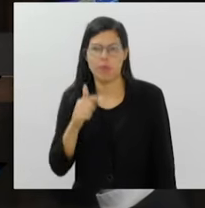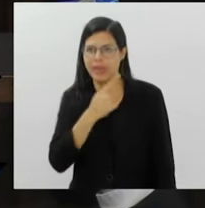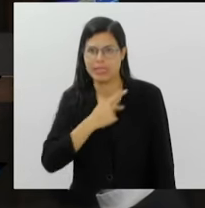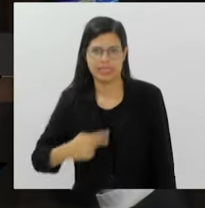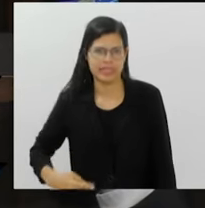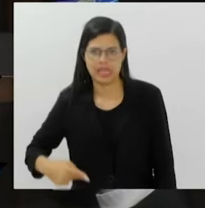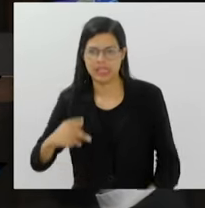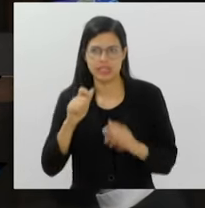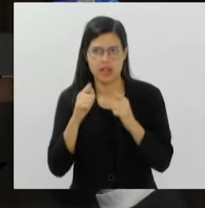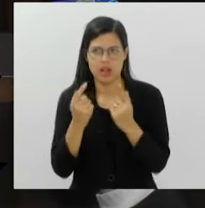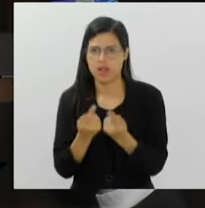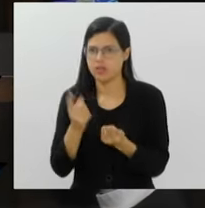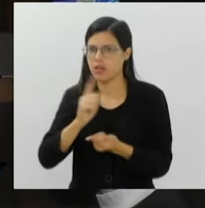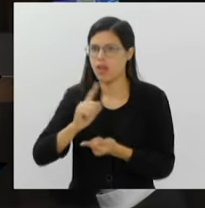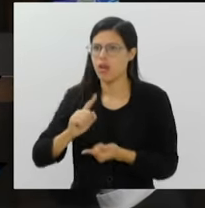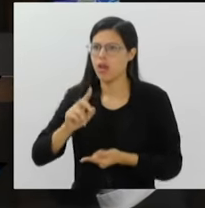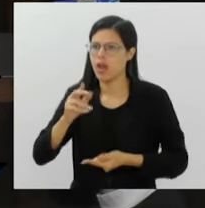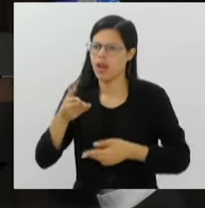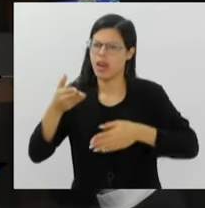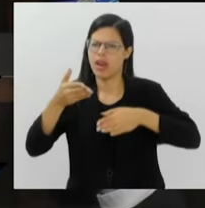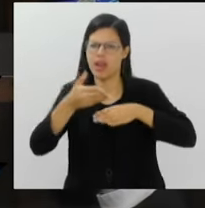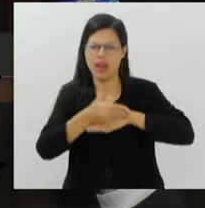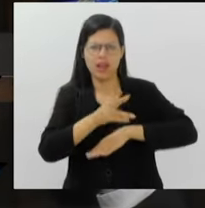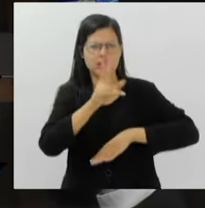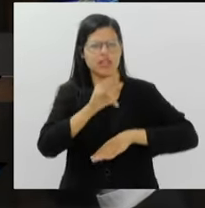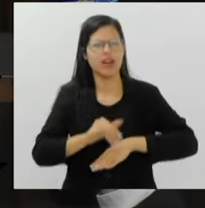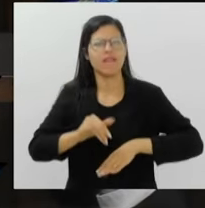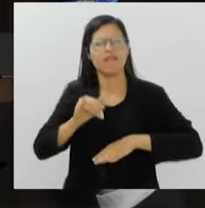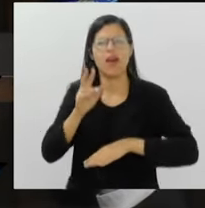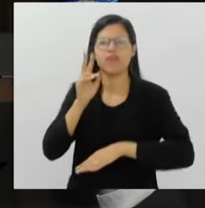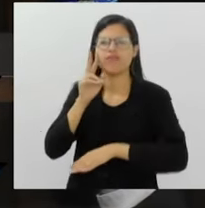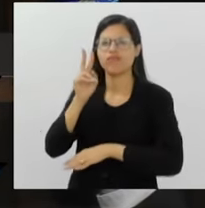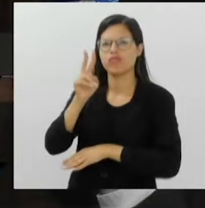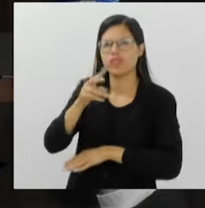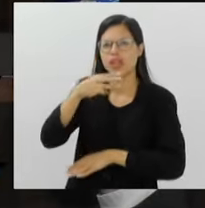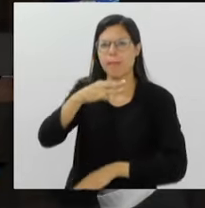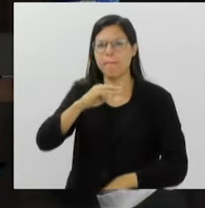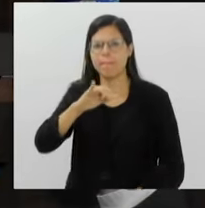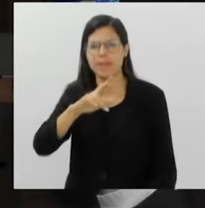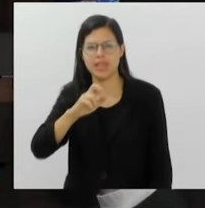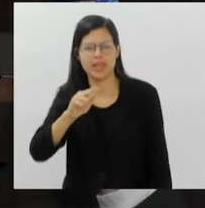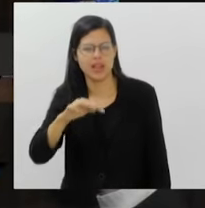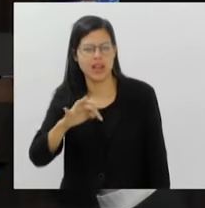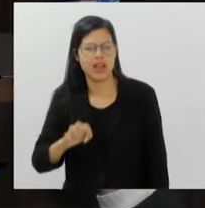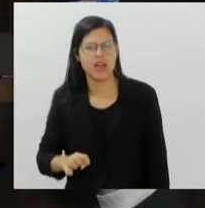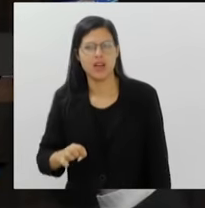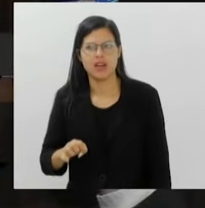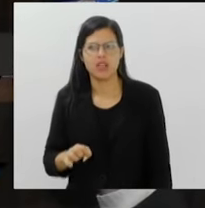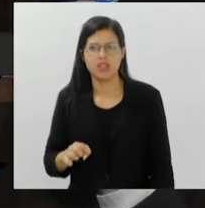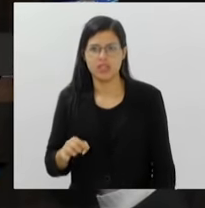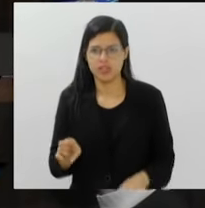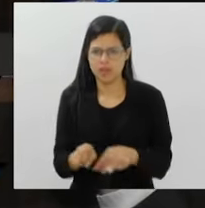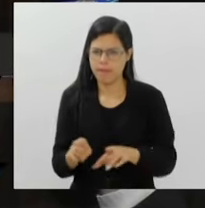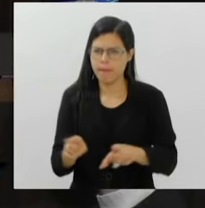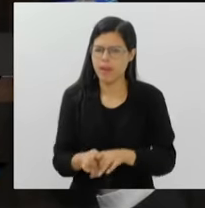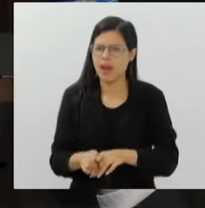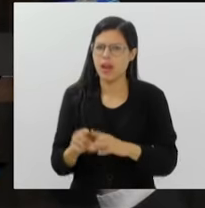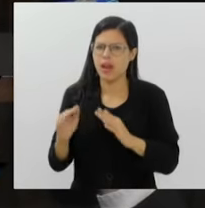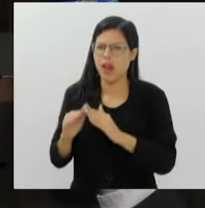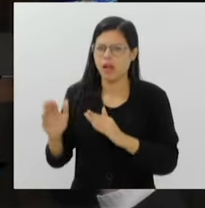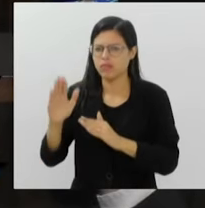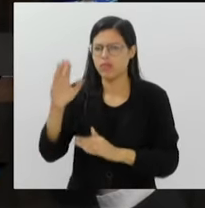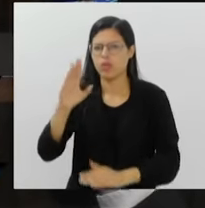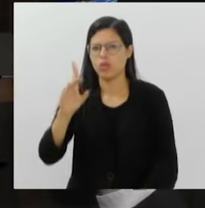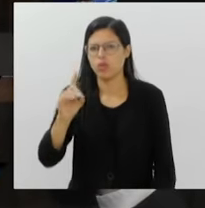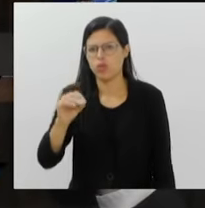Vai aqui no Mirante, aqui perto na Zona Sul, vai no Dona Marta ali, que é onde eu moro em frente, entra,